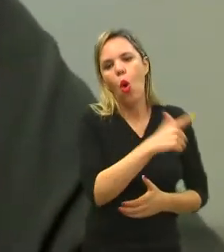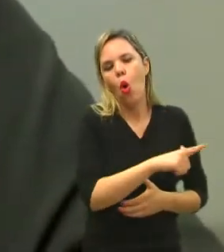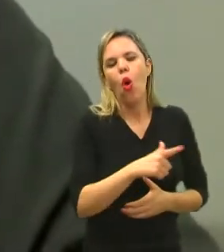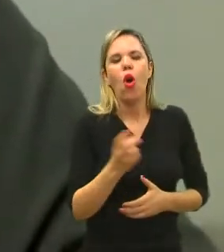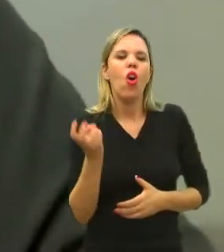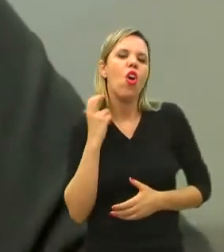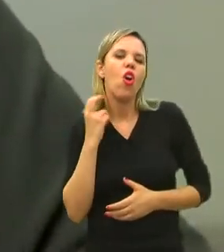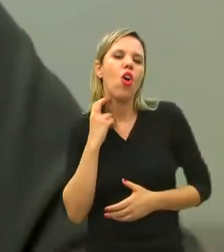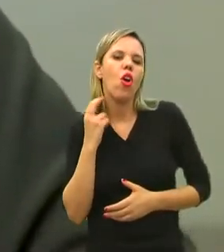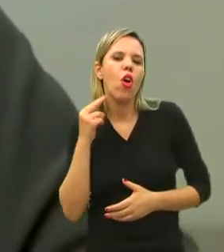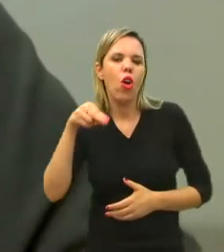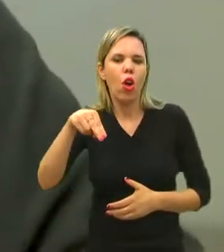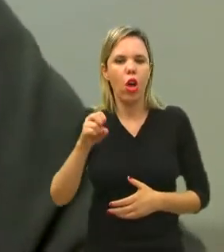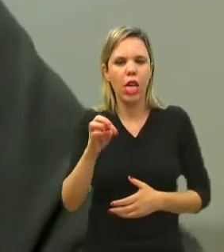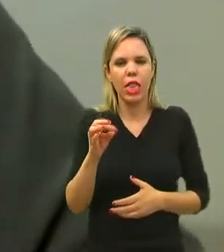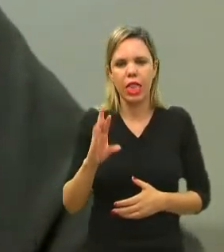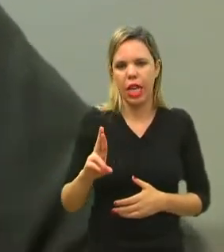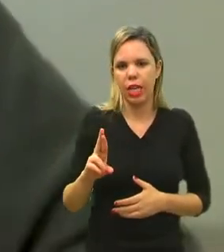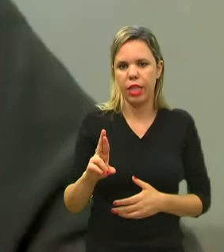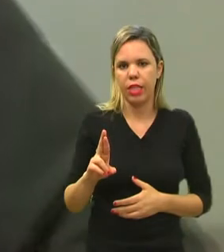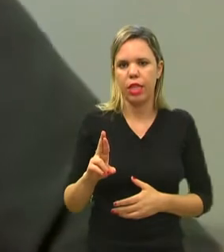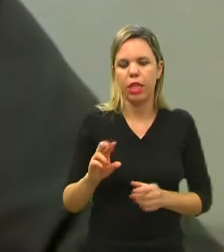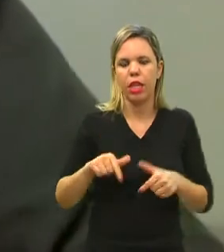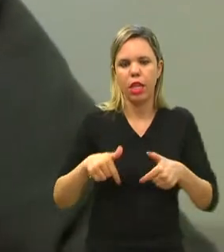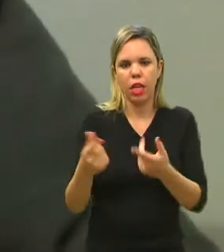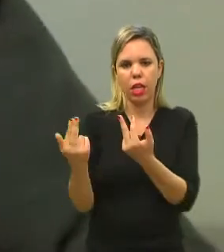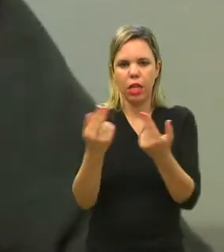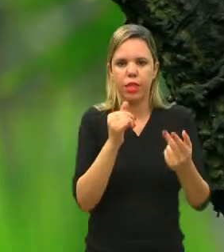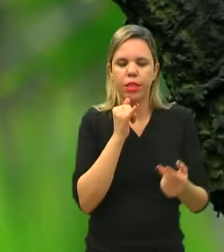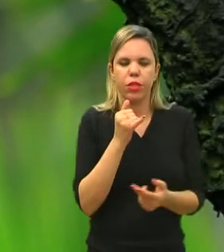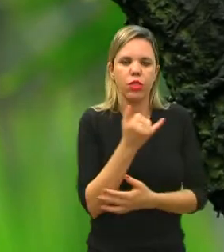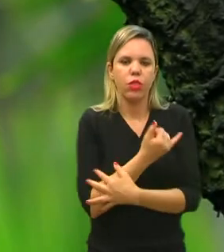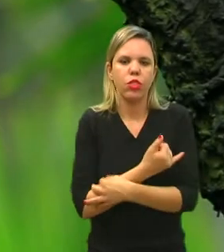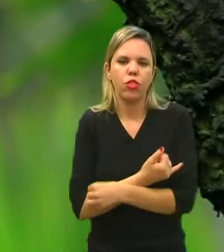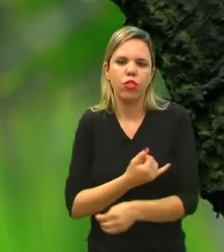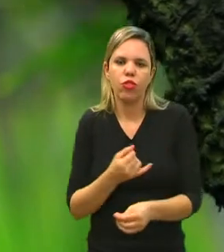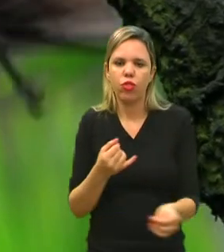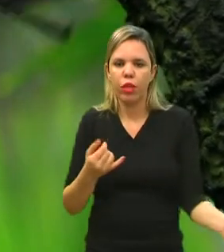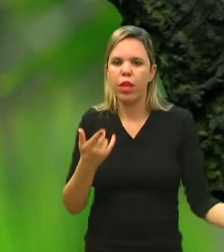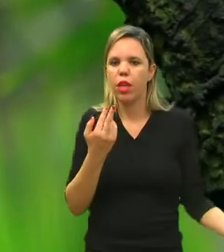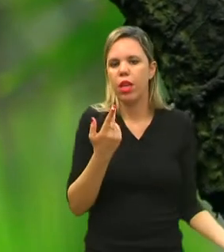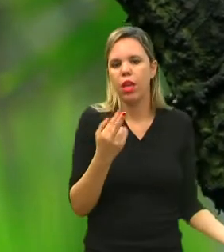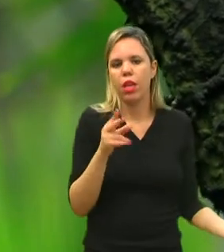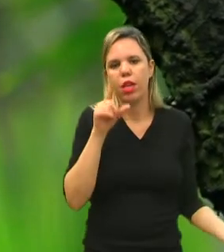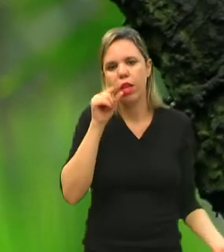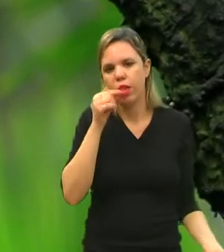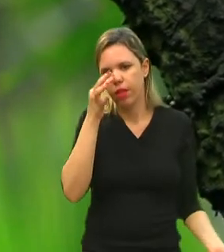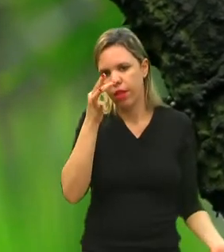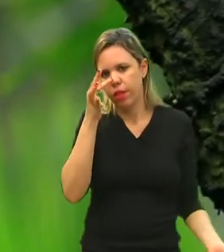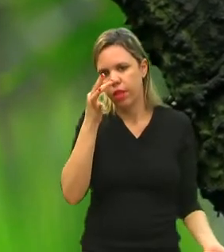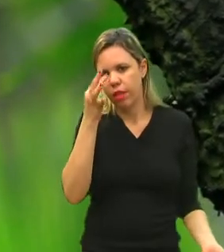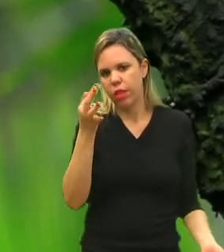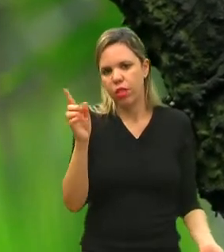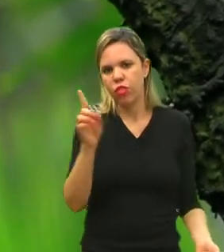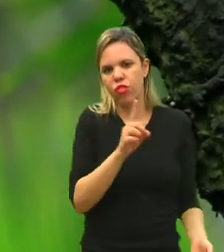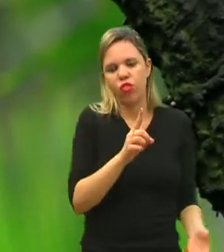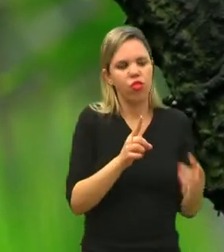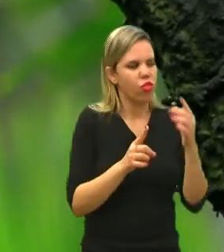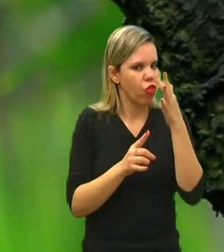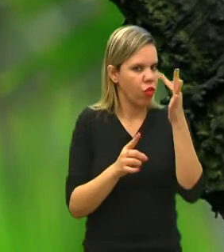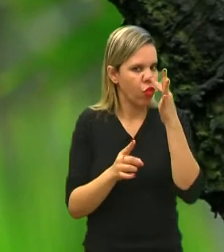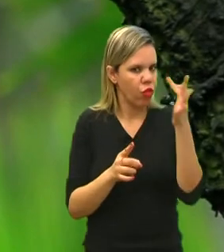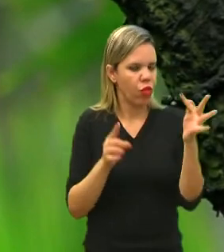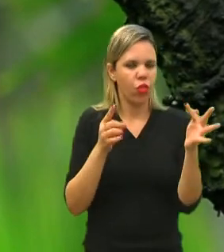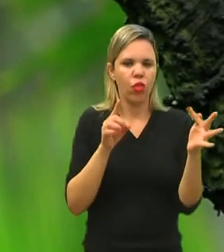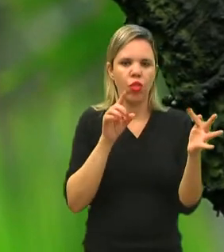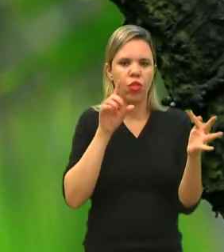Os morcegos nectarívoros, eles agem exatamente como os beija-flores. Então, o fato dele chegar numa